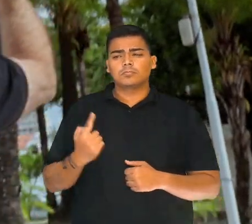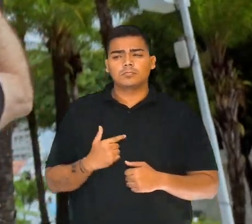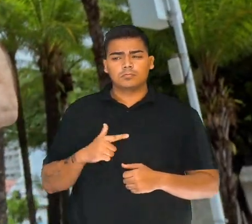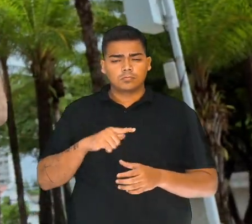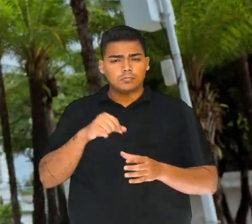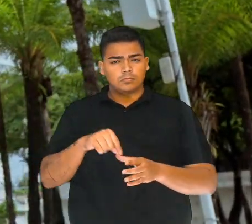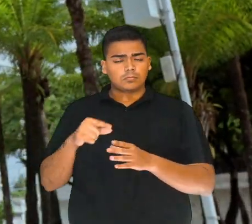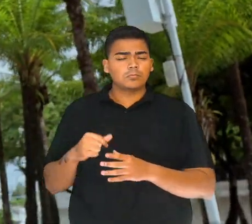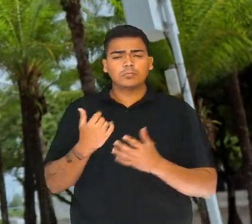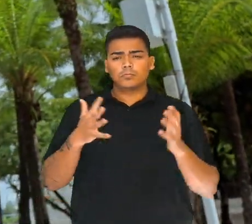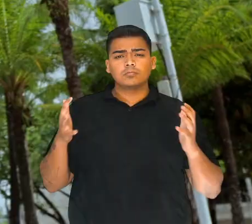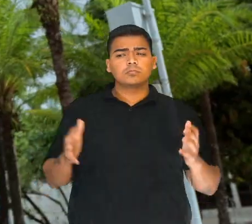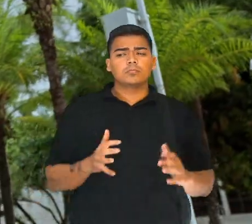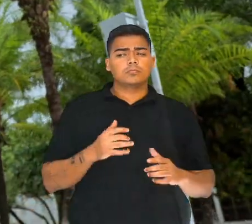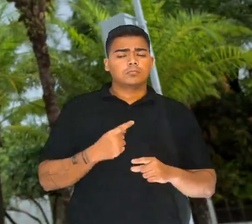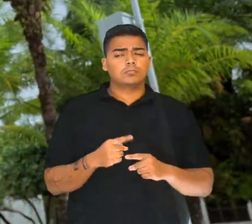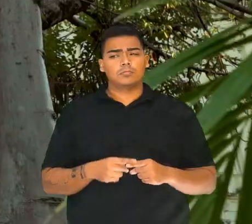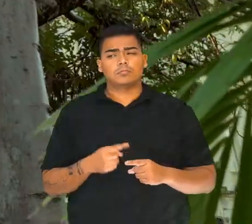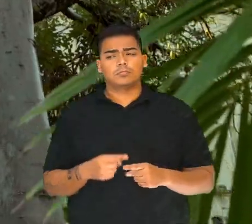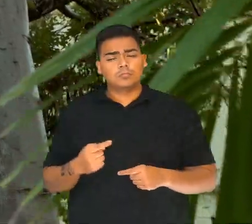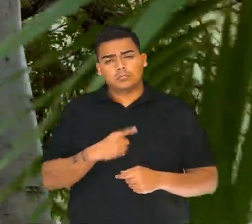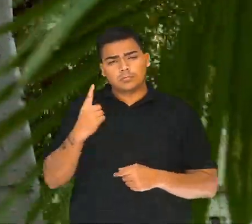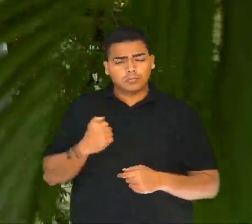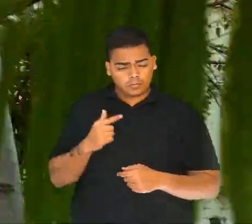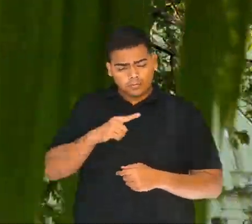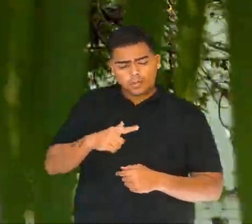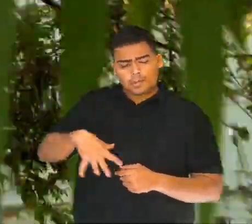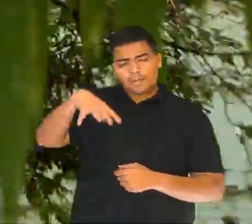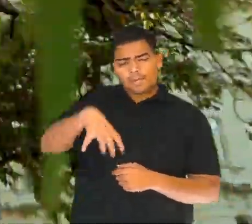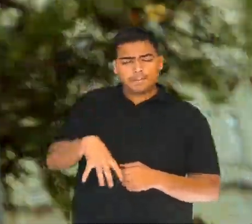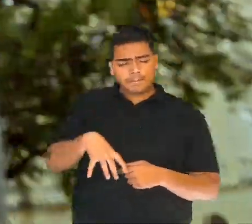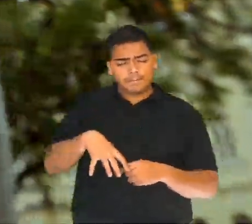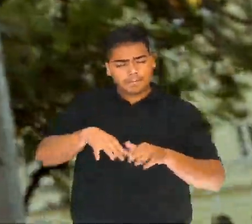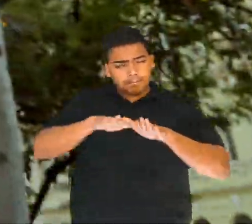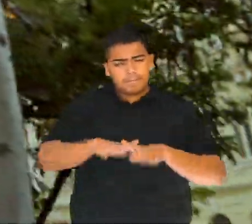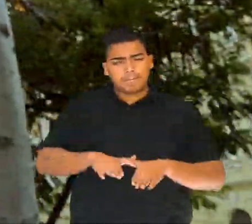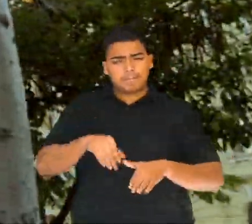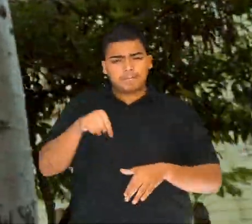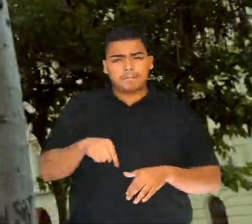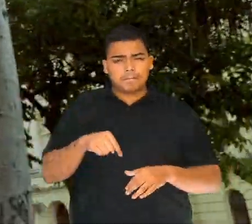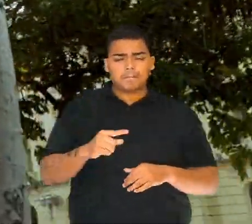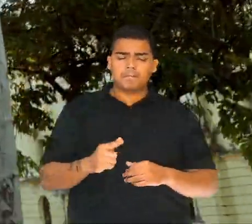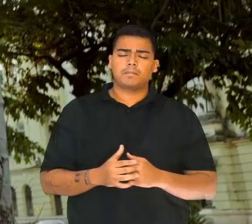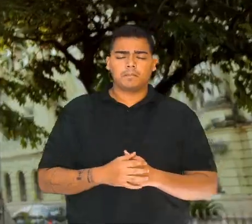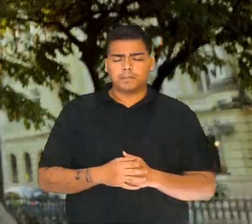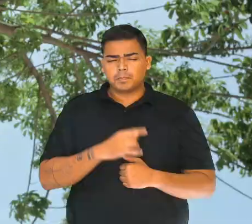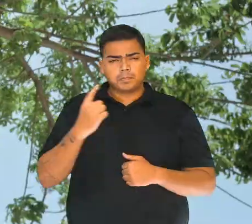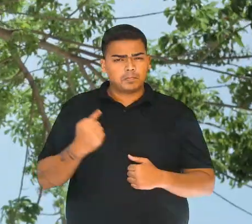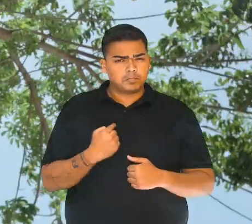A gente planta árvores como parte da gente se enraizar aqui. É um